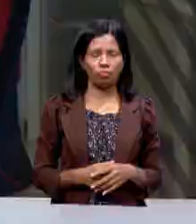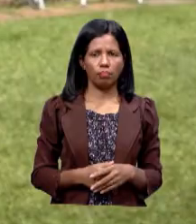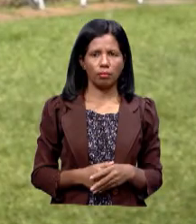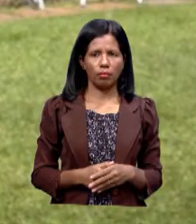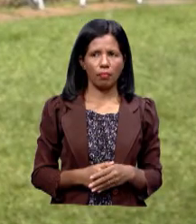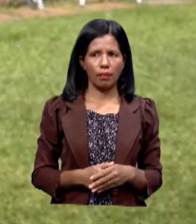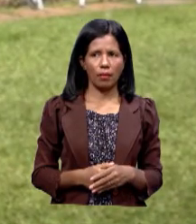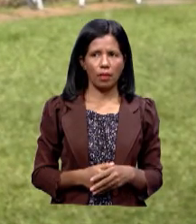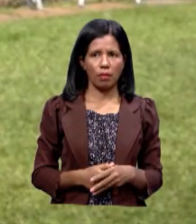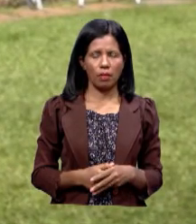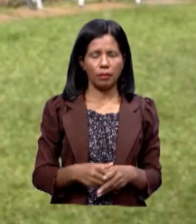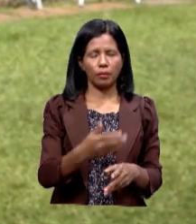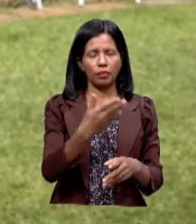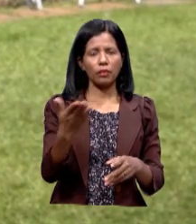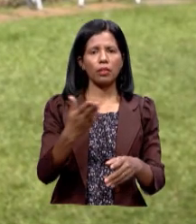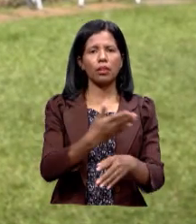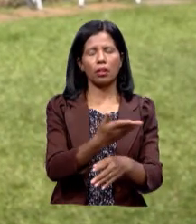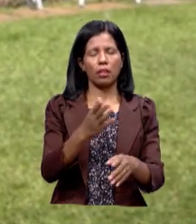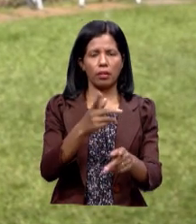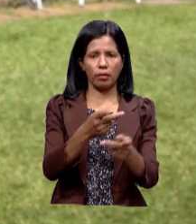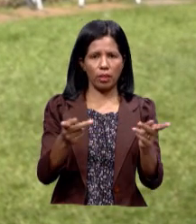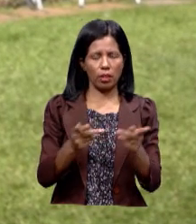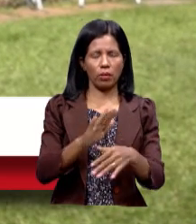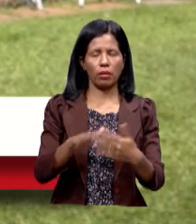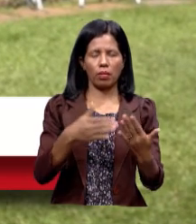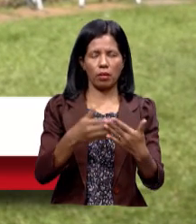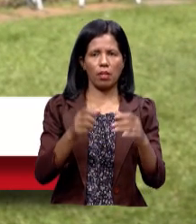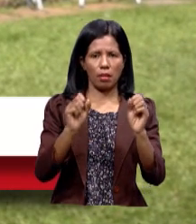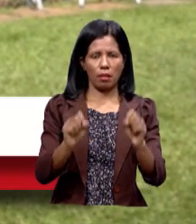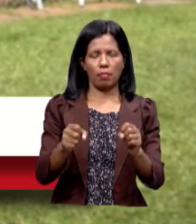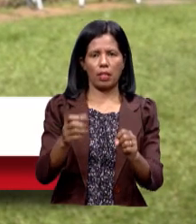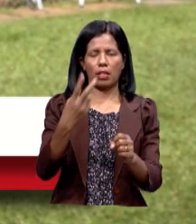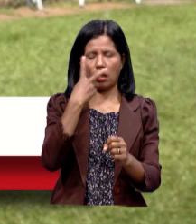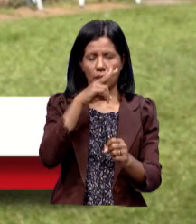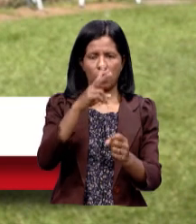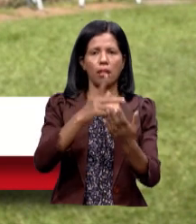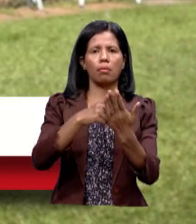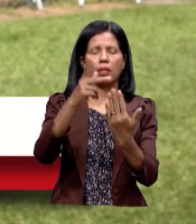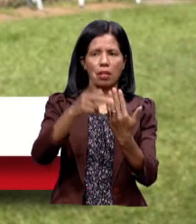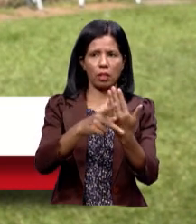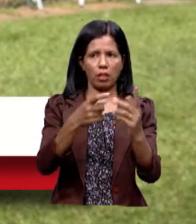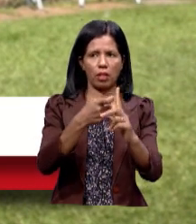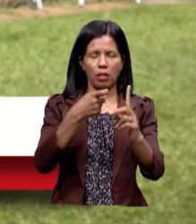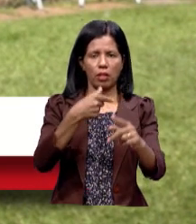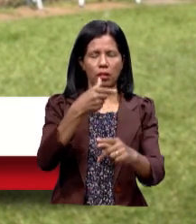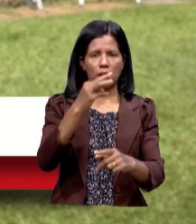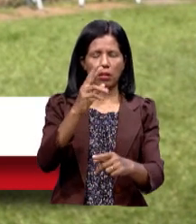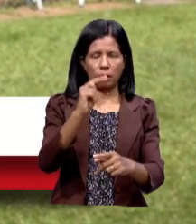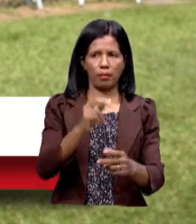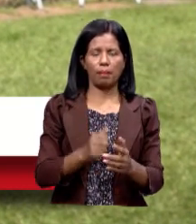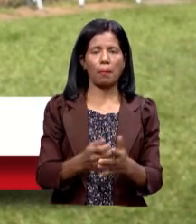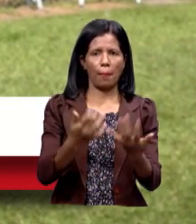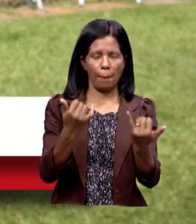Ouvintes telespectadores Gemeni e Renebedit, bele sintoniza programa Rússia Gemeni. Ora,